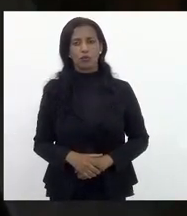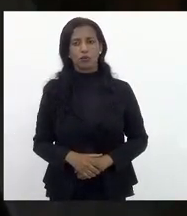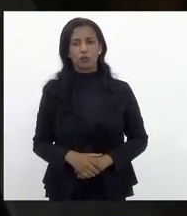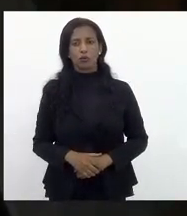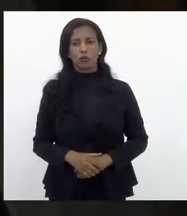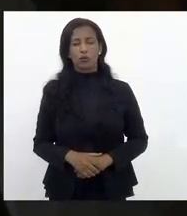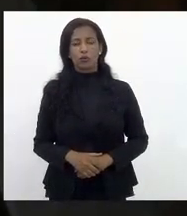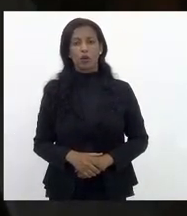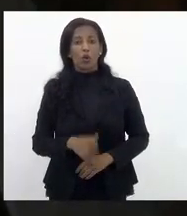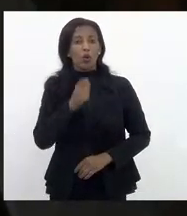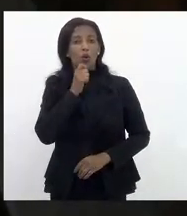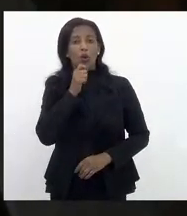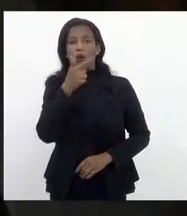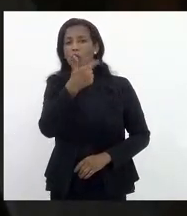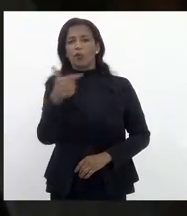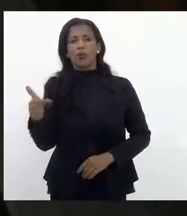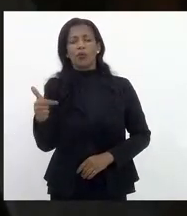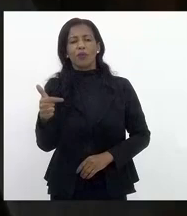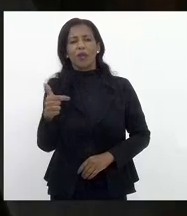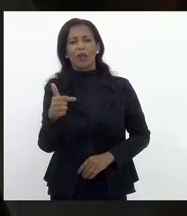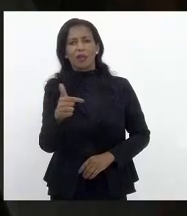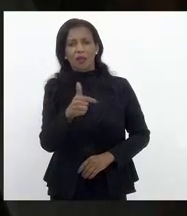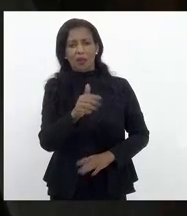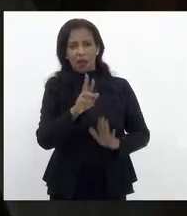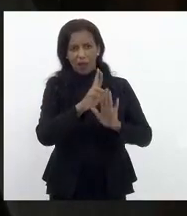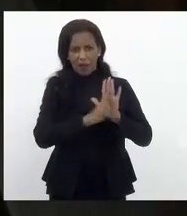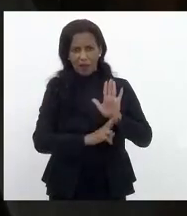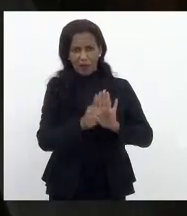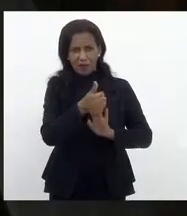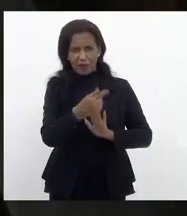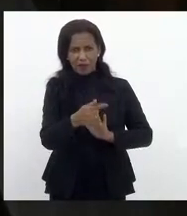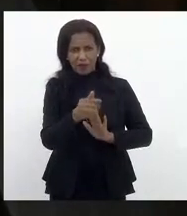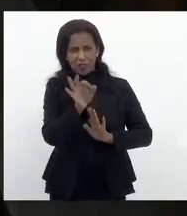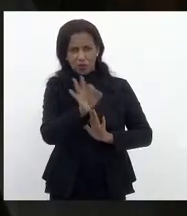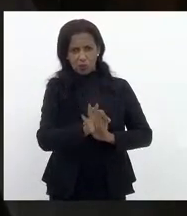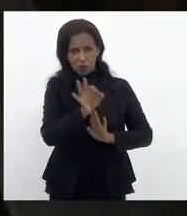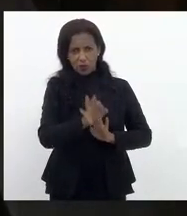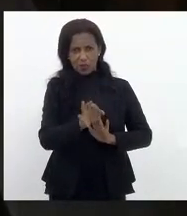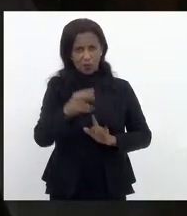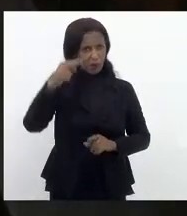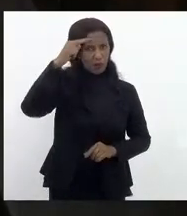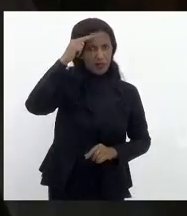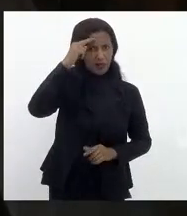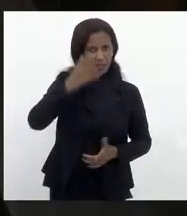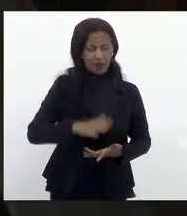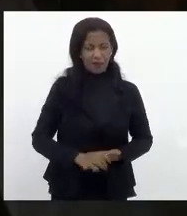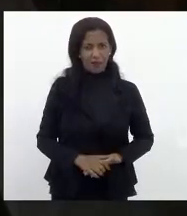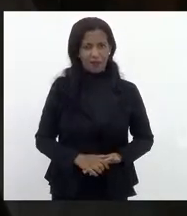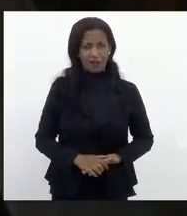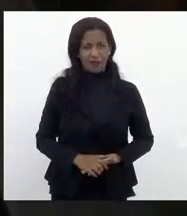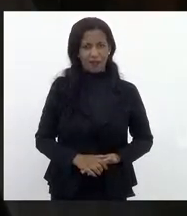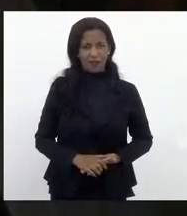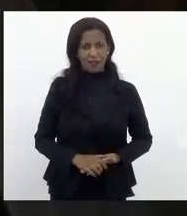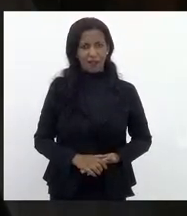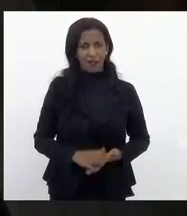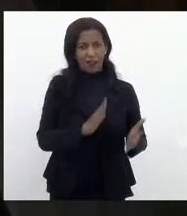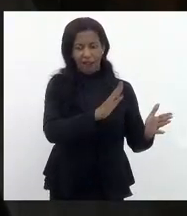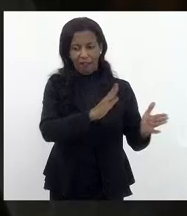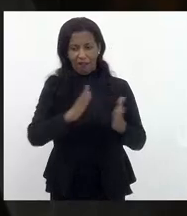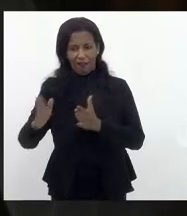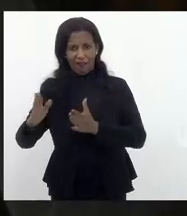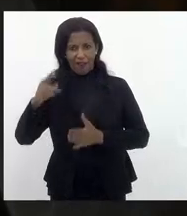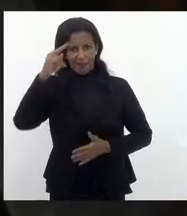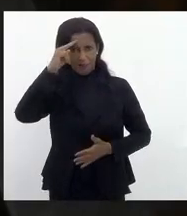que não existe essa regra de dezessete por cento para carreira militar a carreira